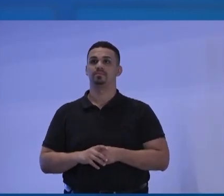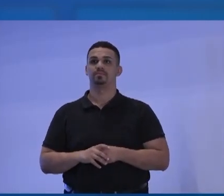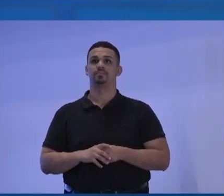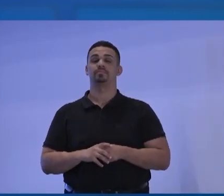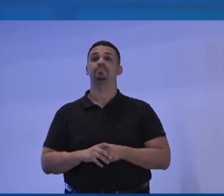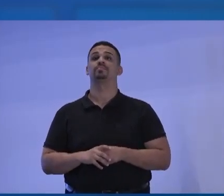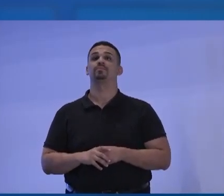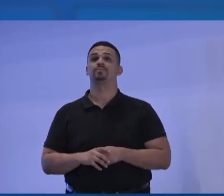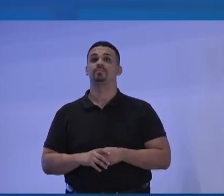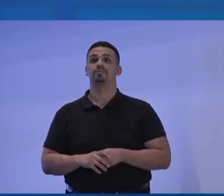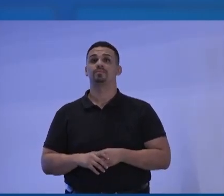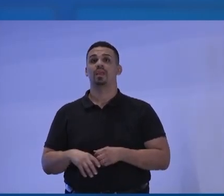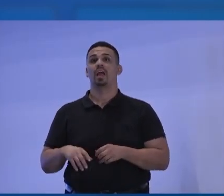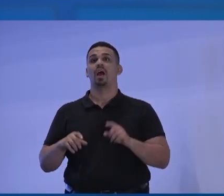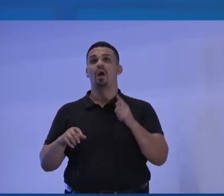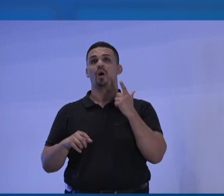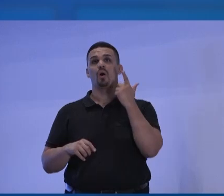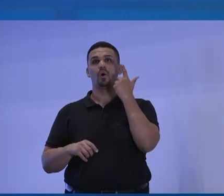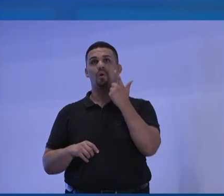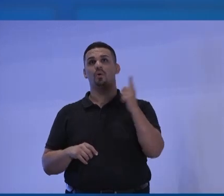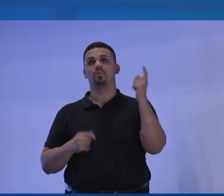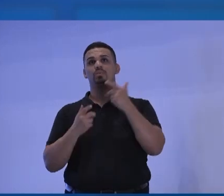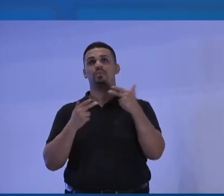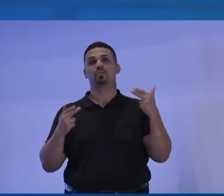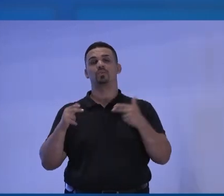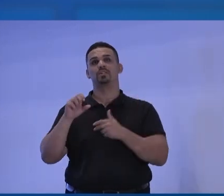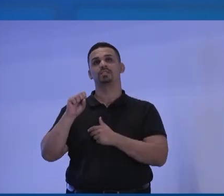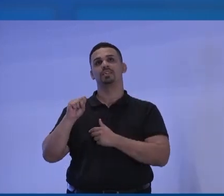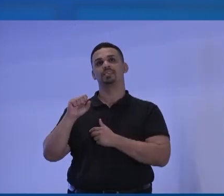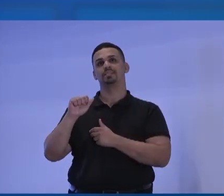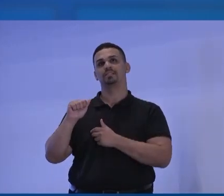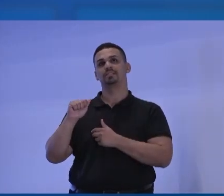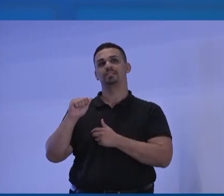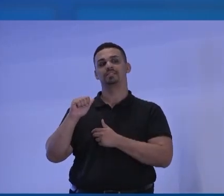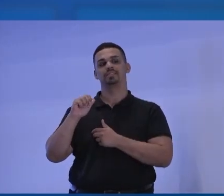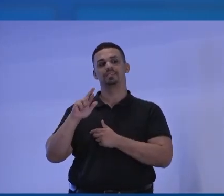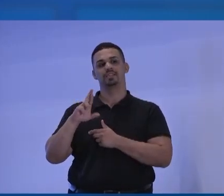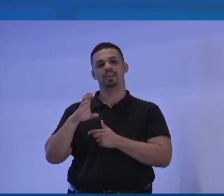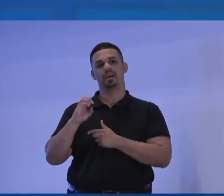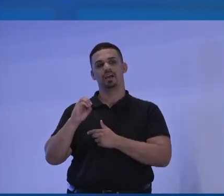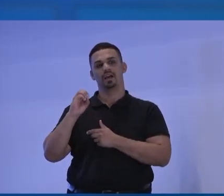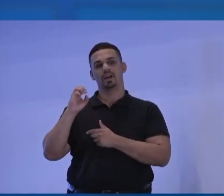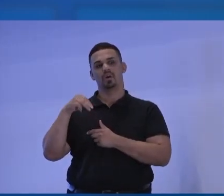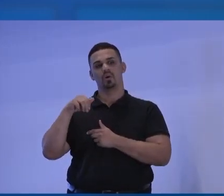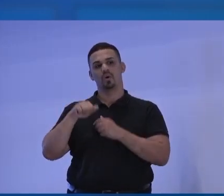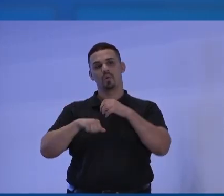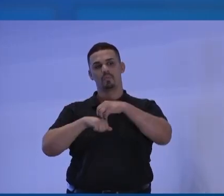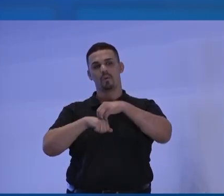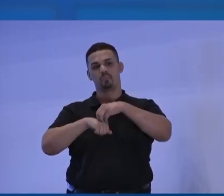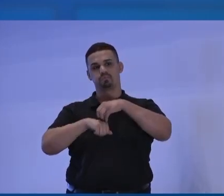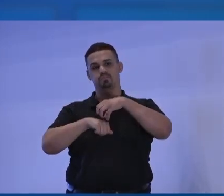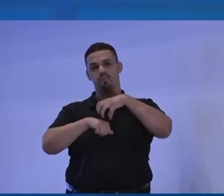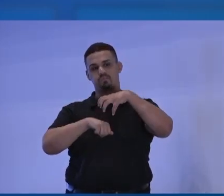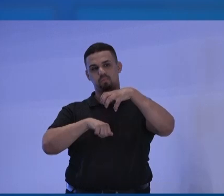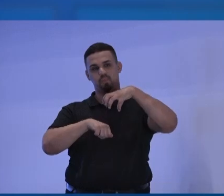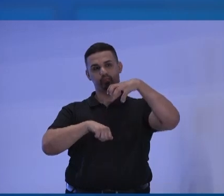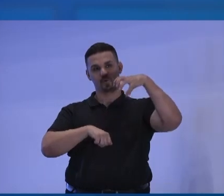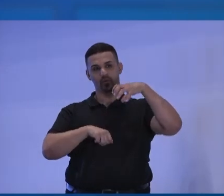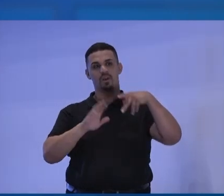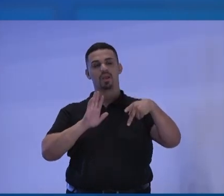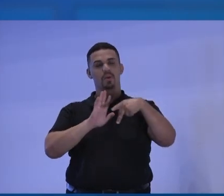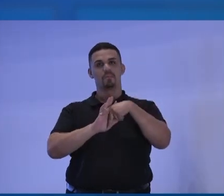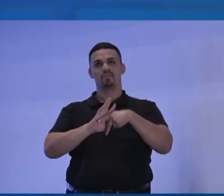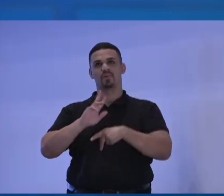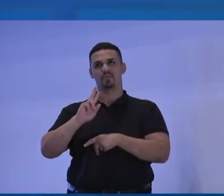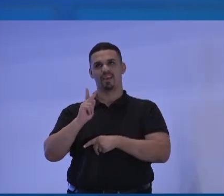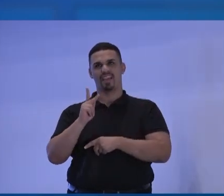O sarcoma de Kaposi, que são tumores vasculares provocados pelo herpes do tipo 8,